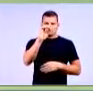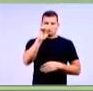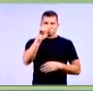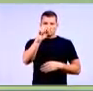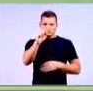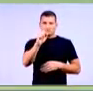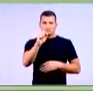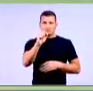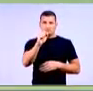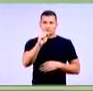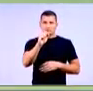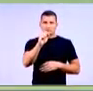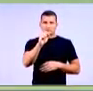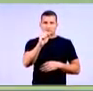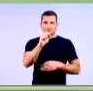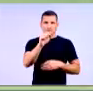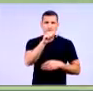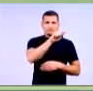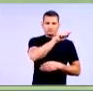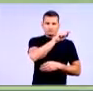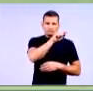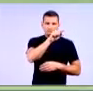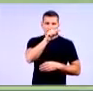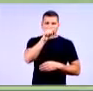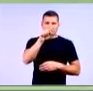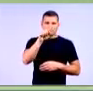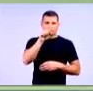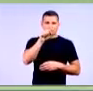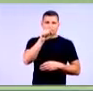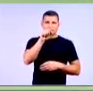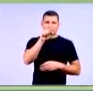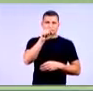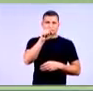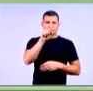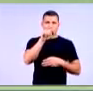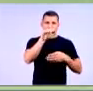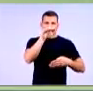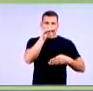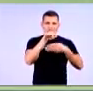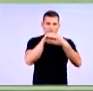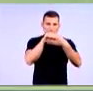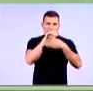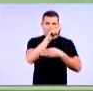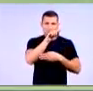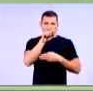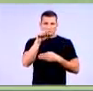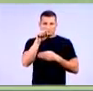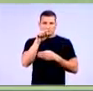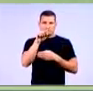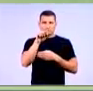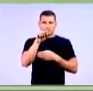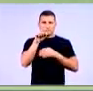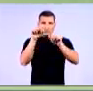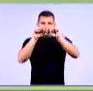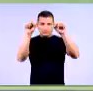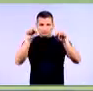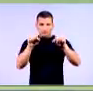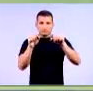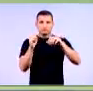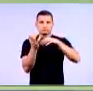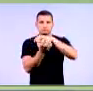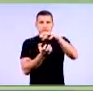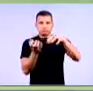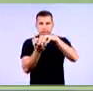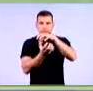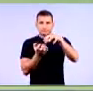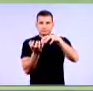vamos ter os dados aqui na entrada. Vamos ter o processamento, que o sistema vai fazer isso, né? Ele tem um conjunto, como a